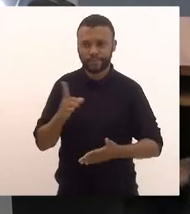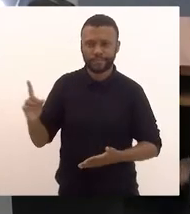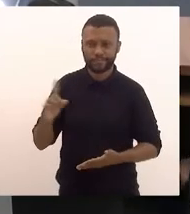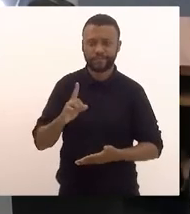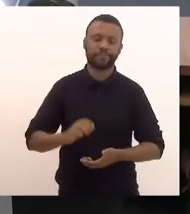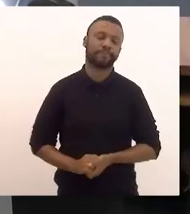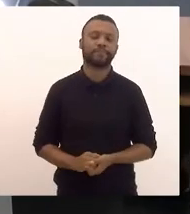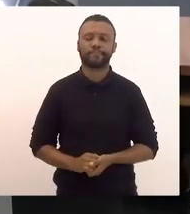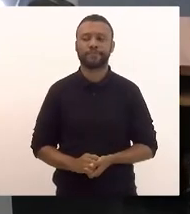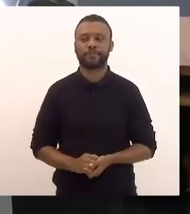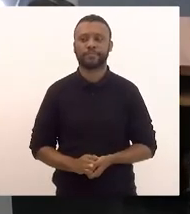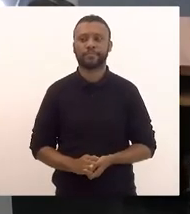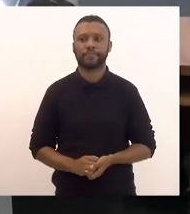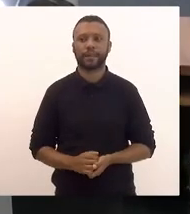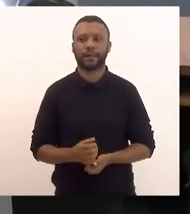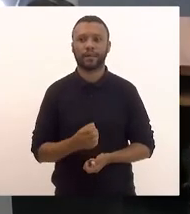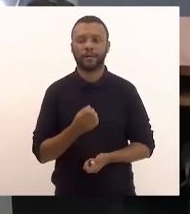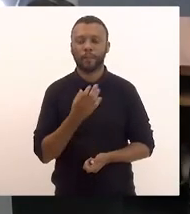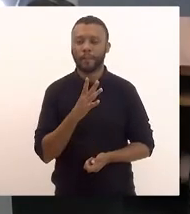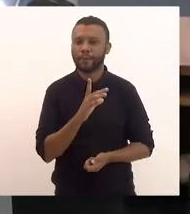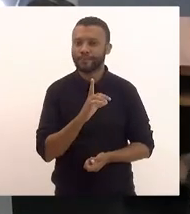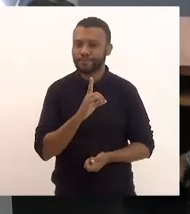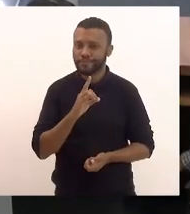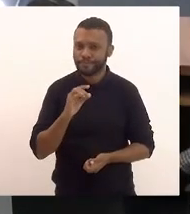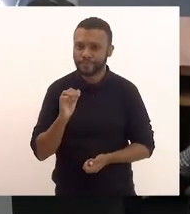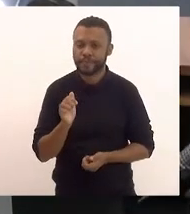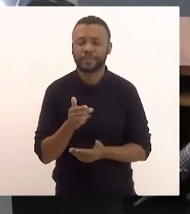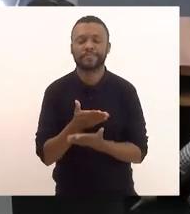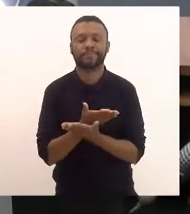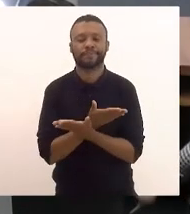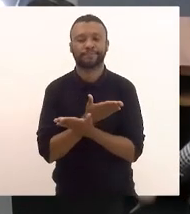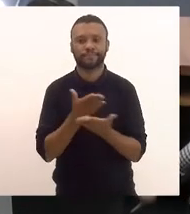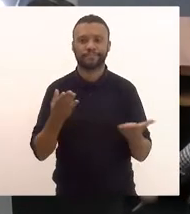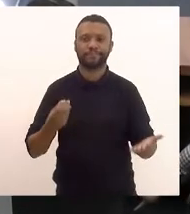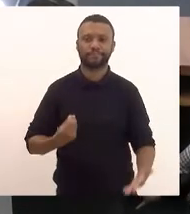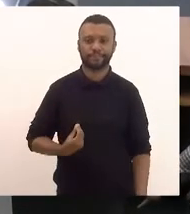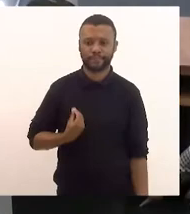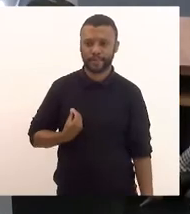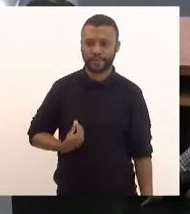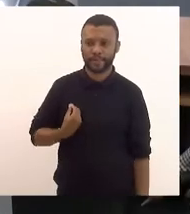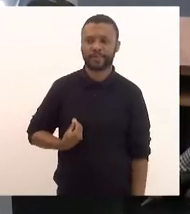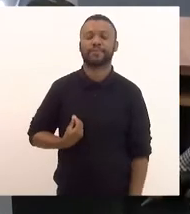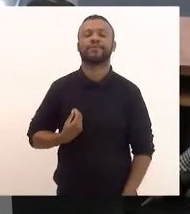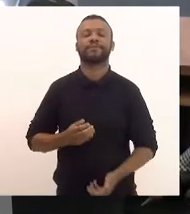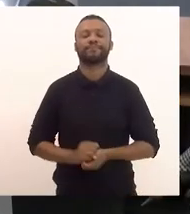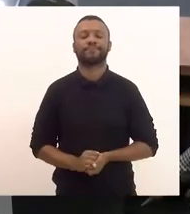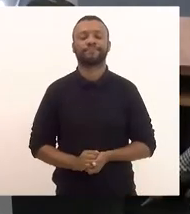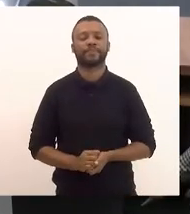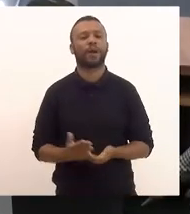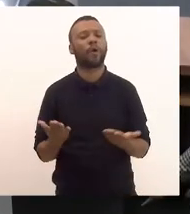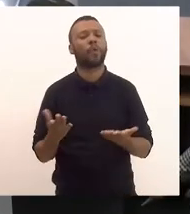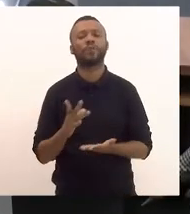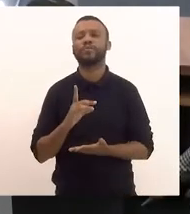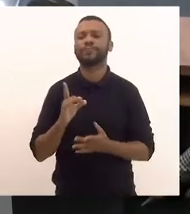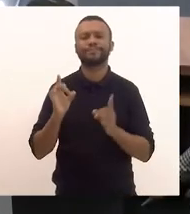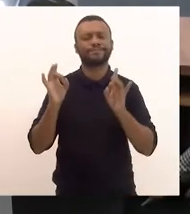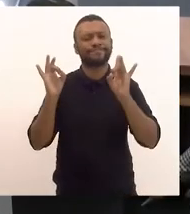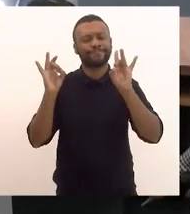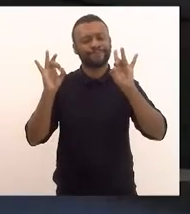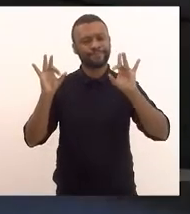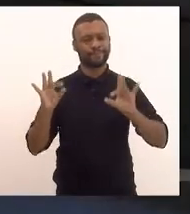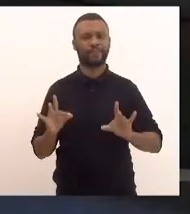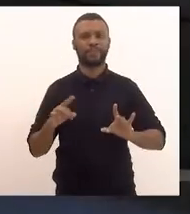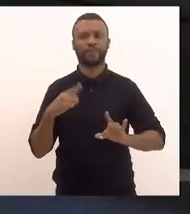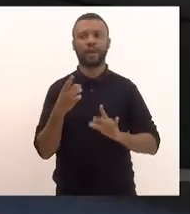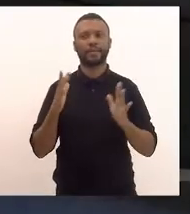Bom dia a todas as pessoas estejam presentes Oi Hoje é um dia muito especial em que